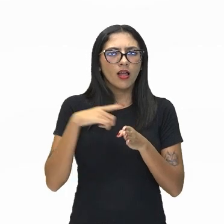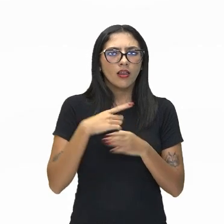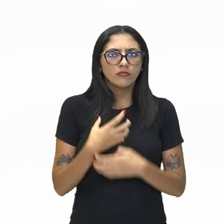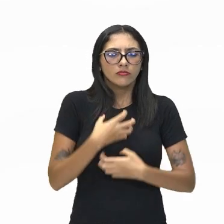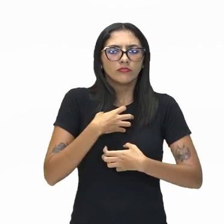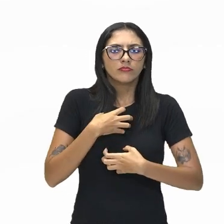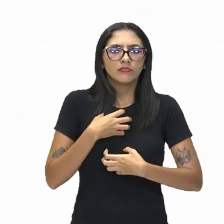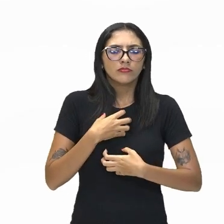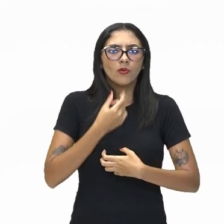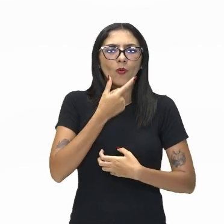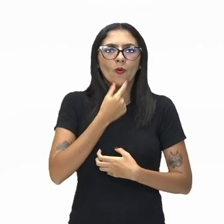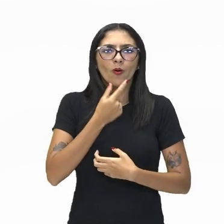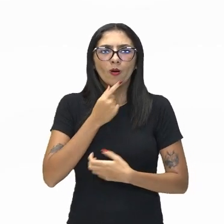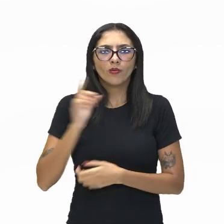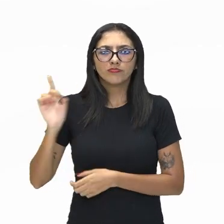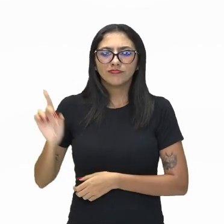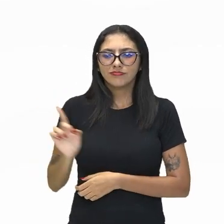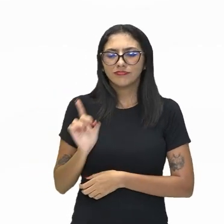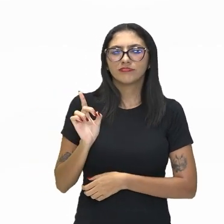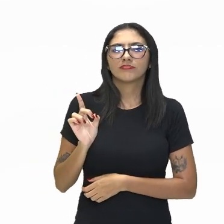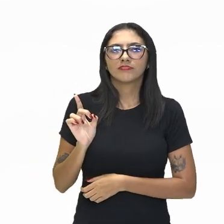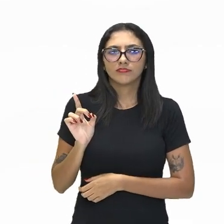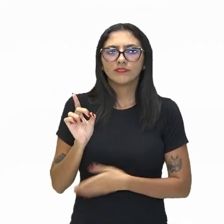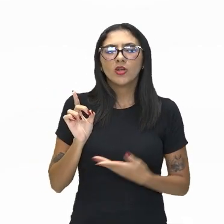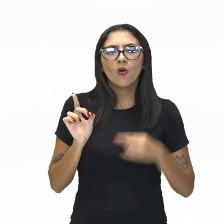com seu amor, a moça tecelã,